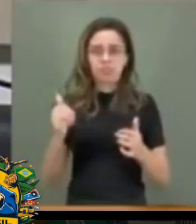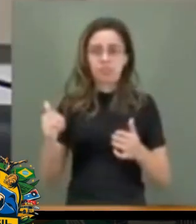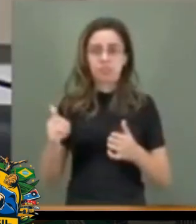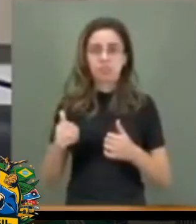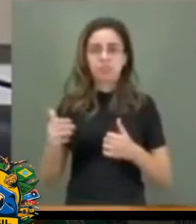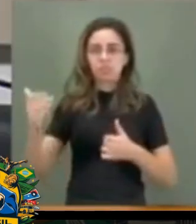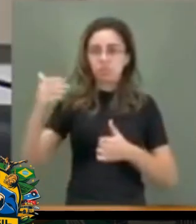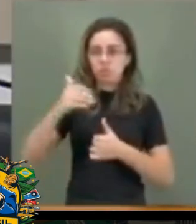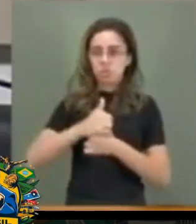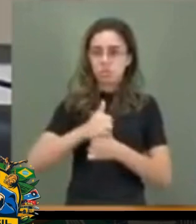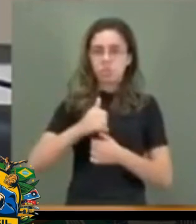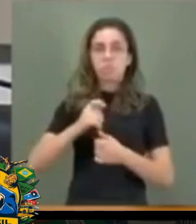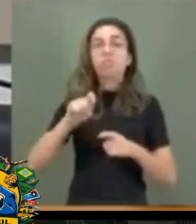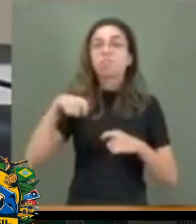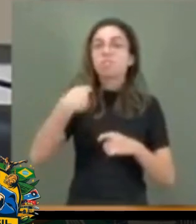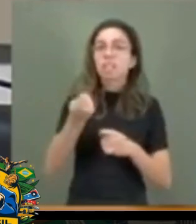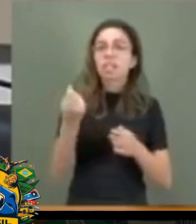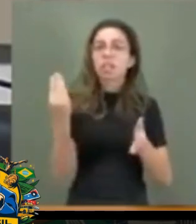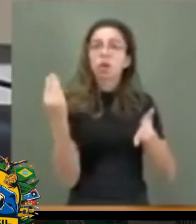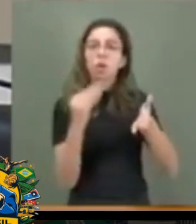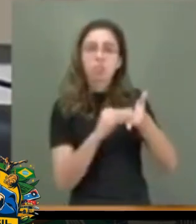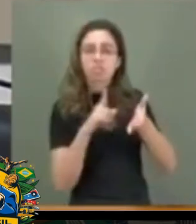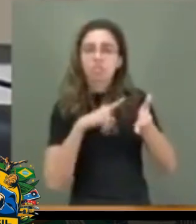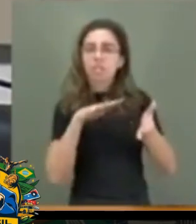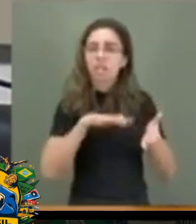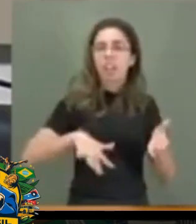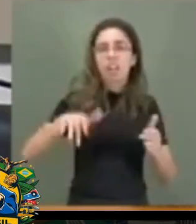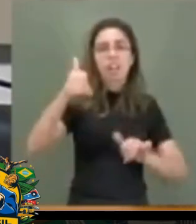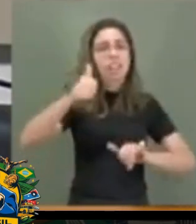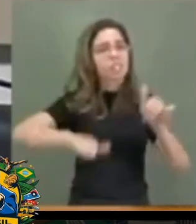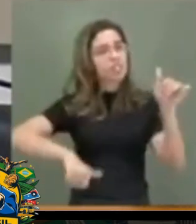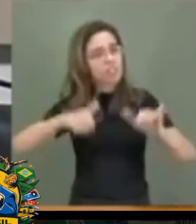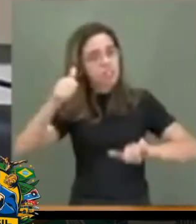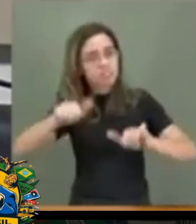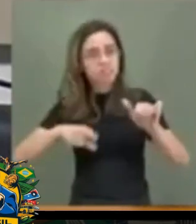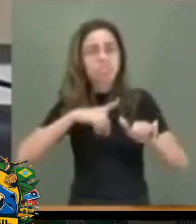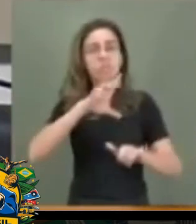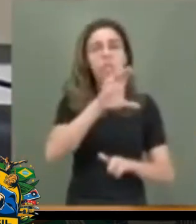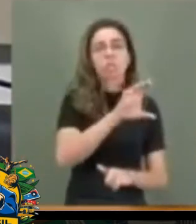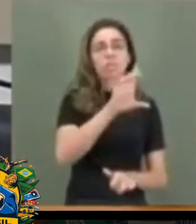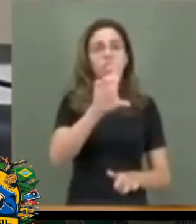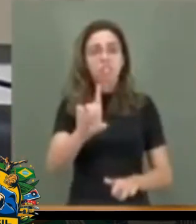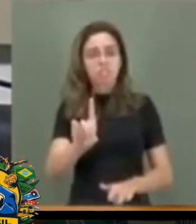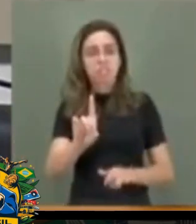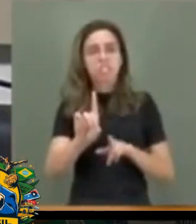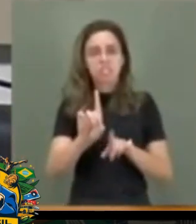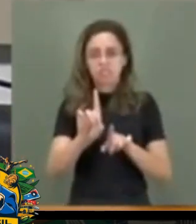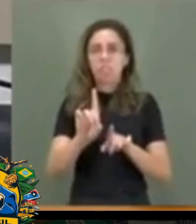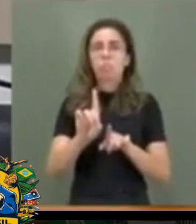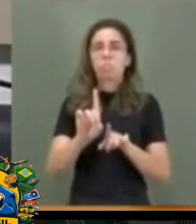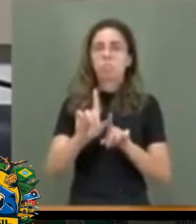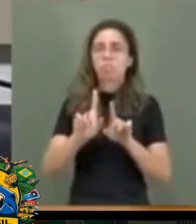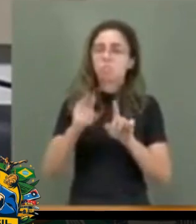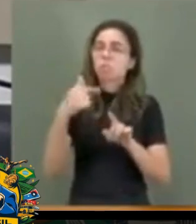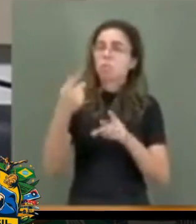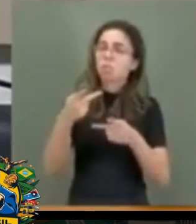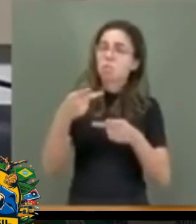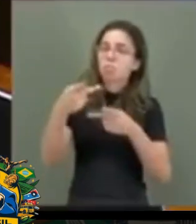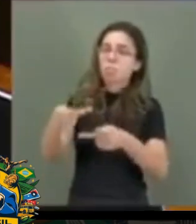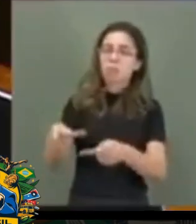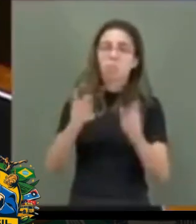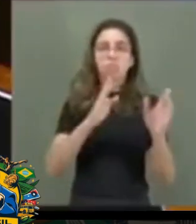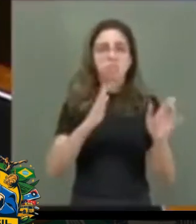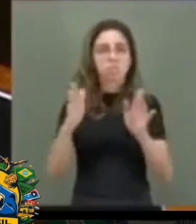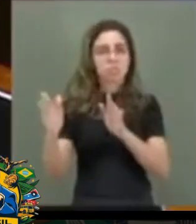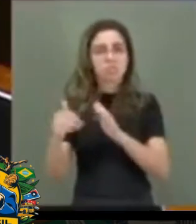quem colocou esse alerta? O meu setor de análise coloca o alerta, passa na coordenação de imigração e encaminha o procedimento. Ele foi